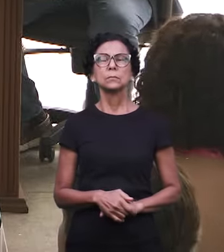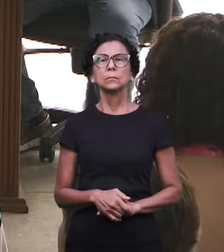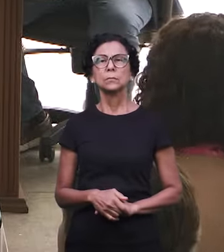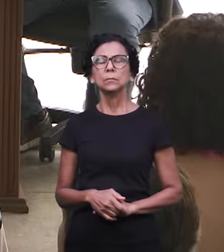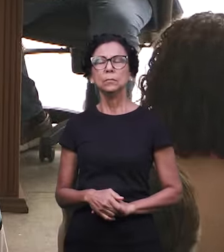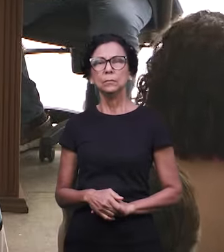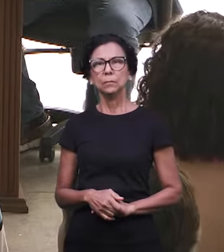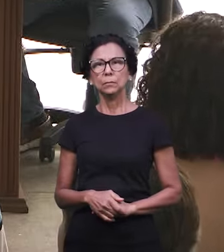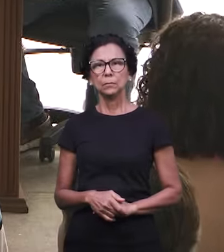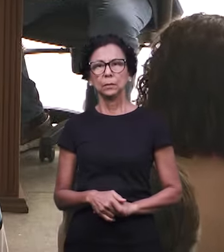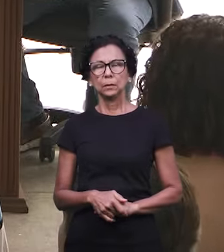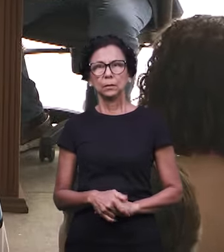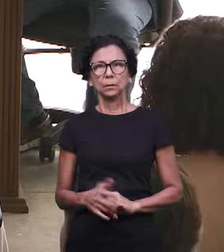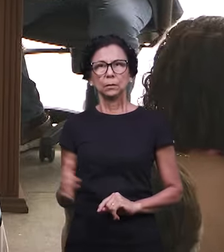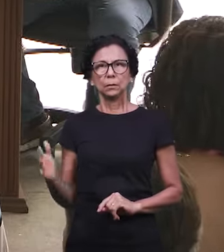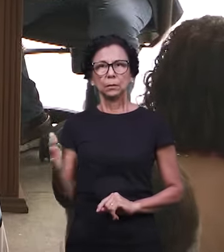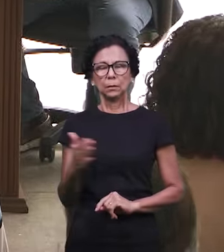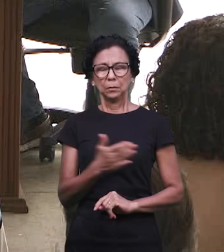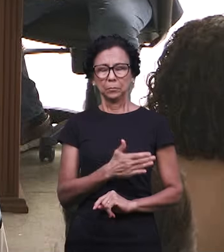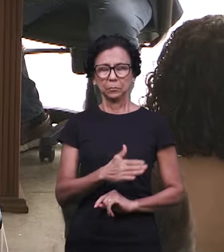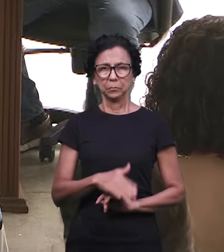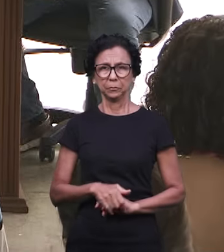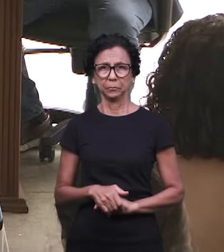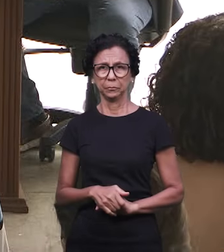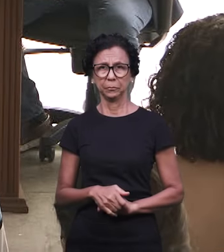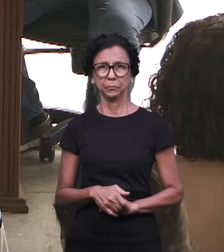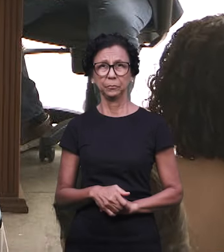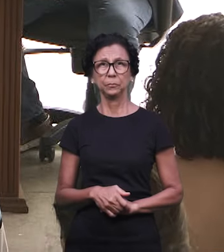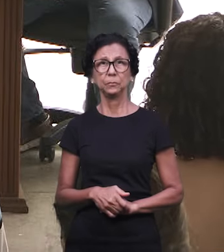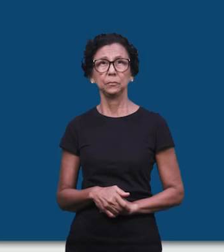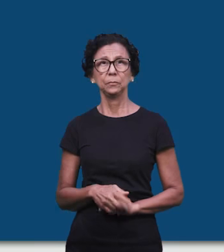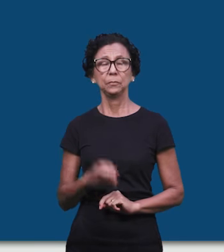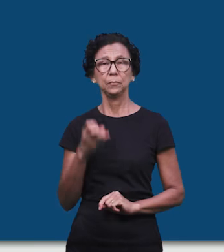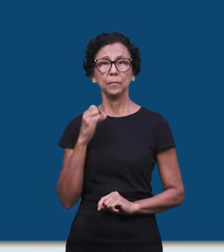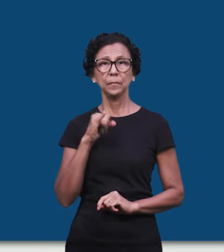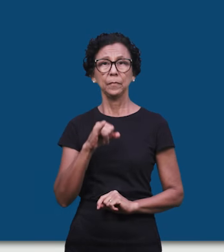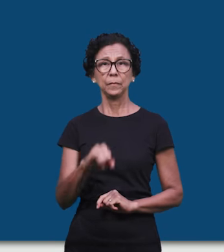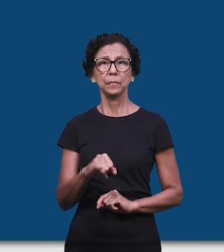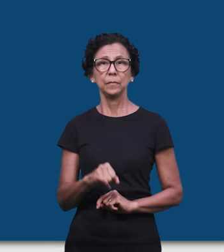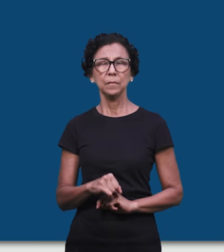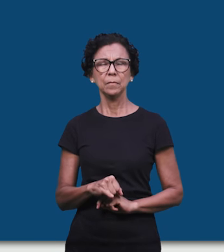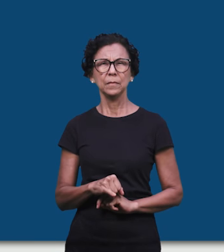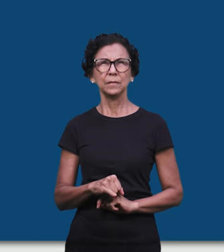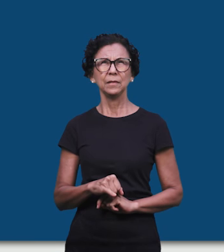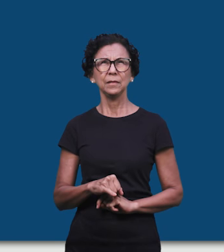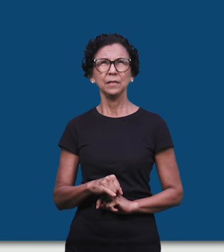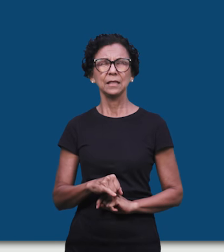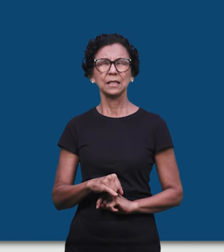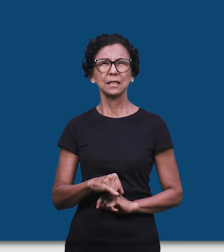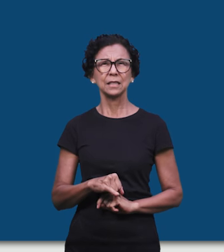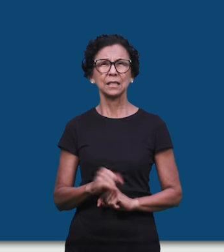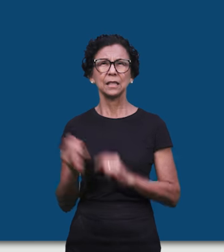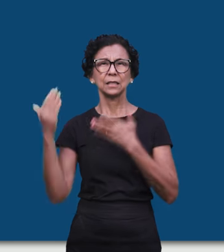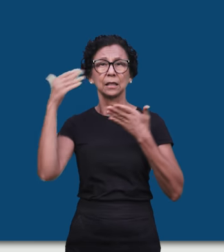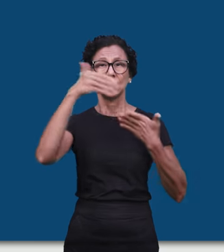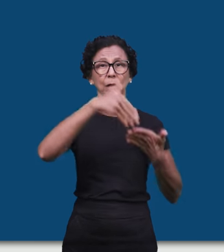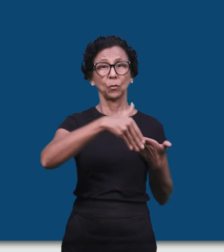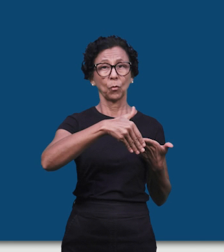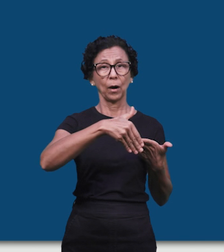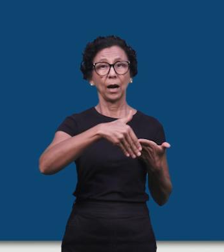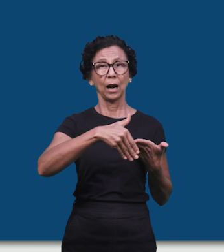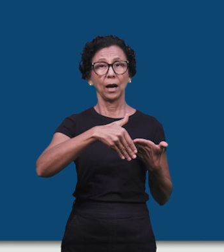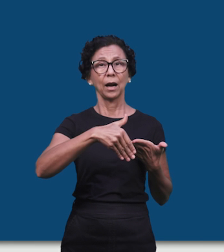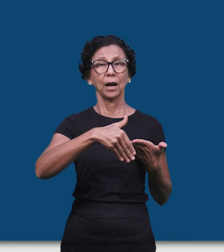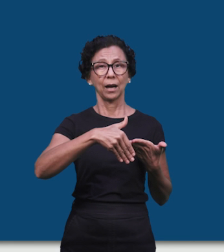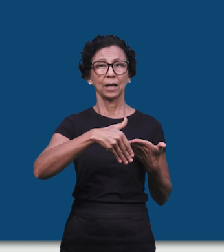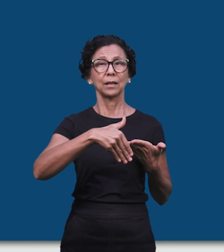ao passado. O texto diz assim, Hebreus 10, 38, se ele recuar, a minha alma não tem prazer dele.